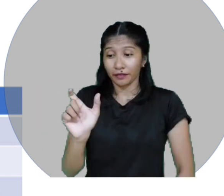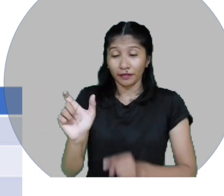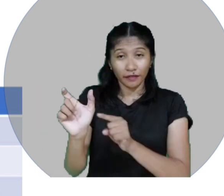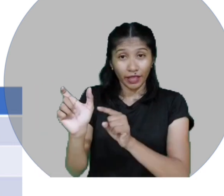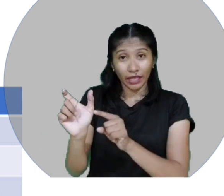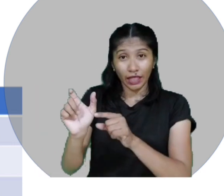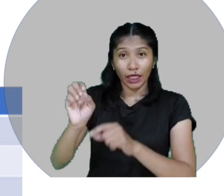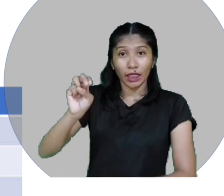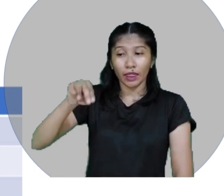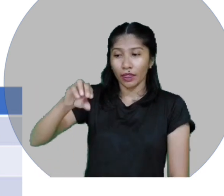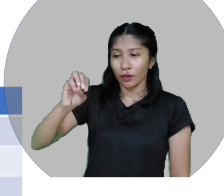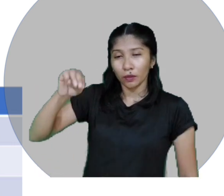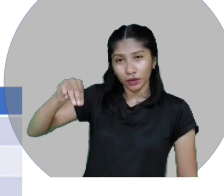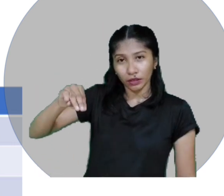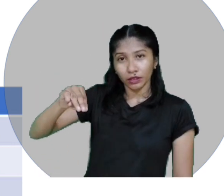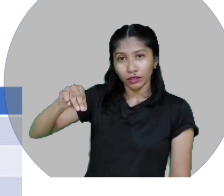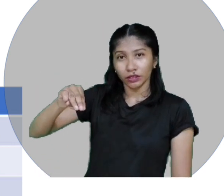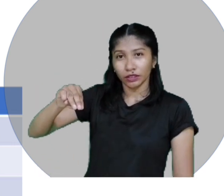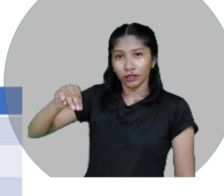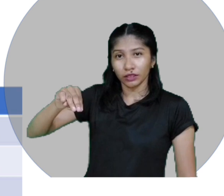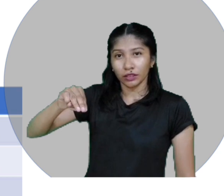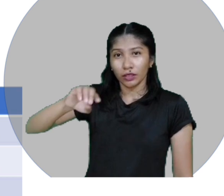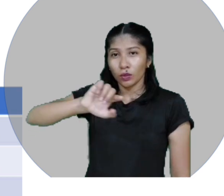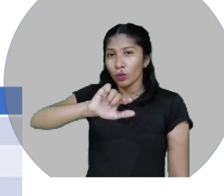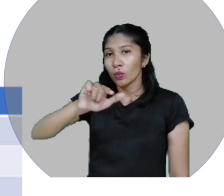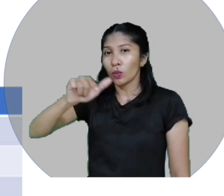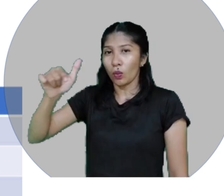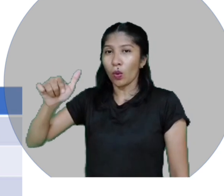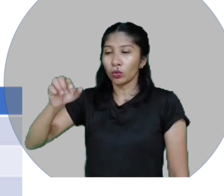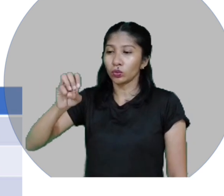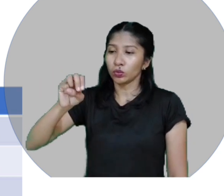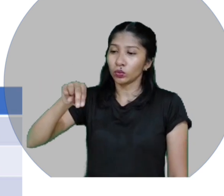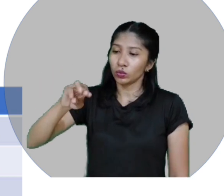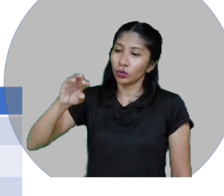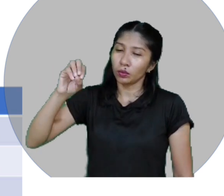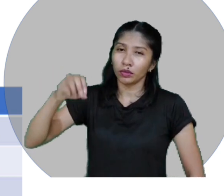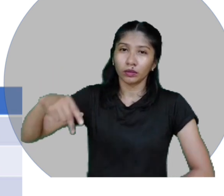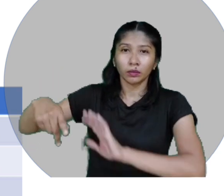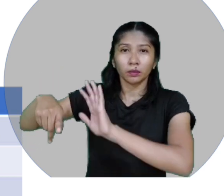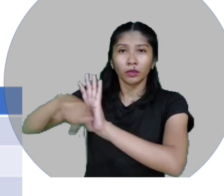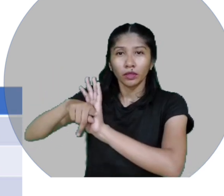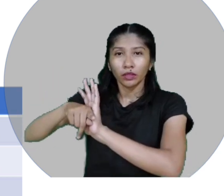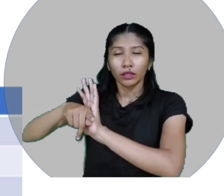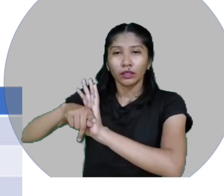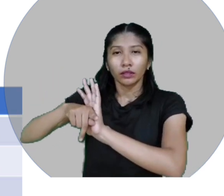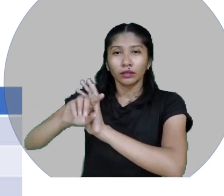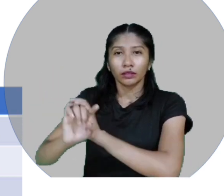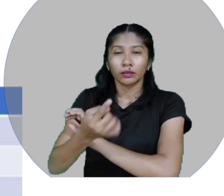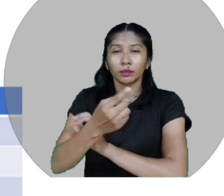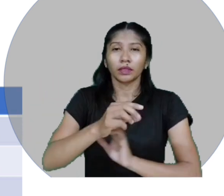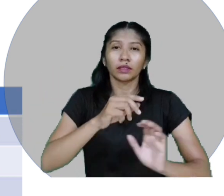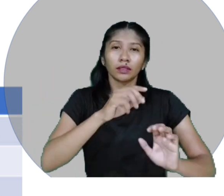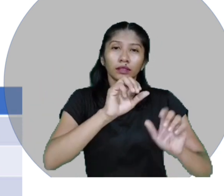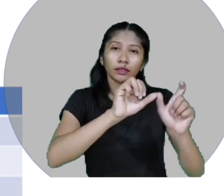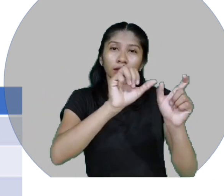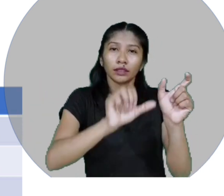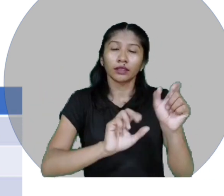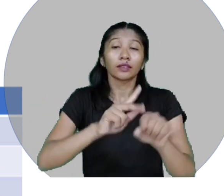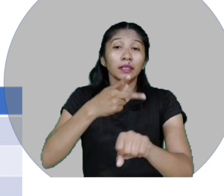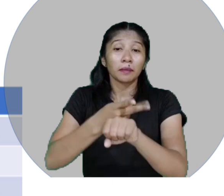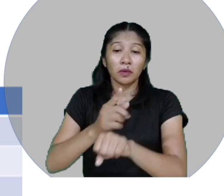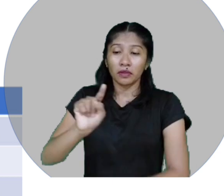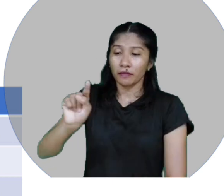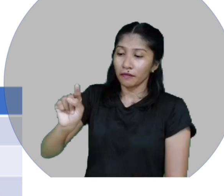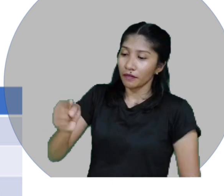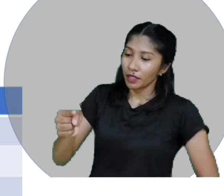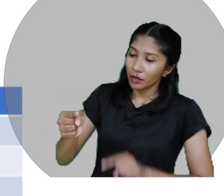nominativo, e publica, o outro nominativo pertencente à primeira declinação. Após a vírgula,